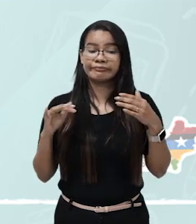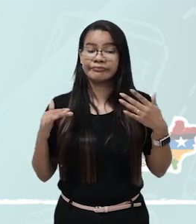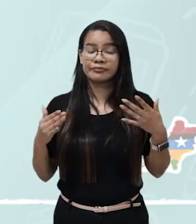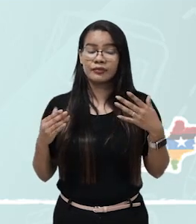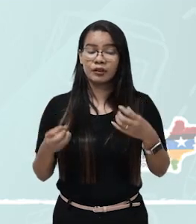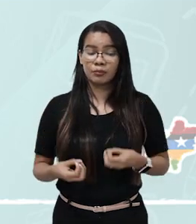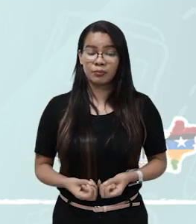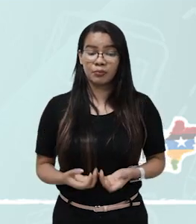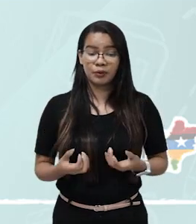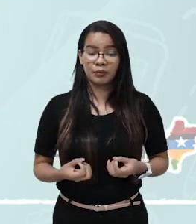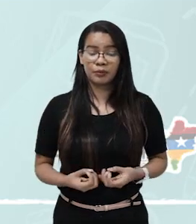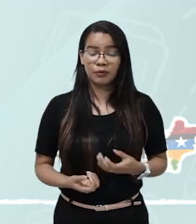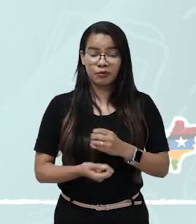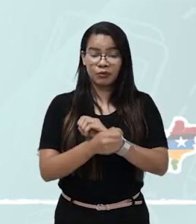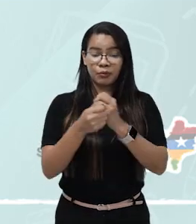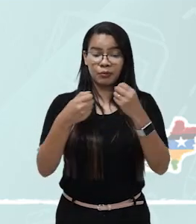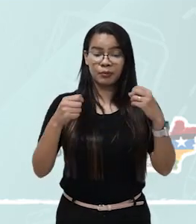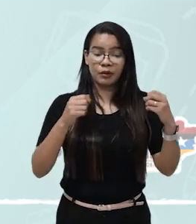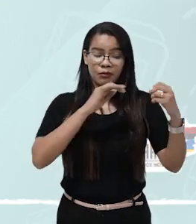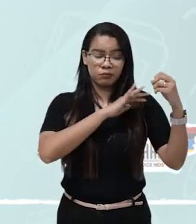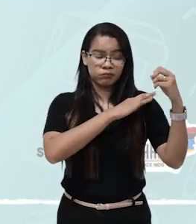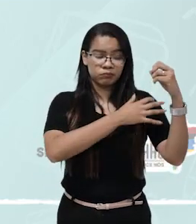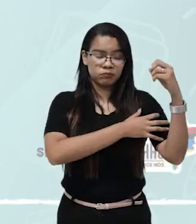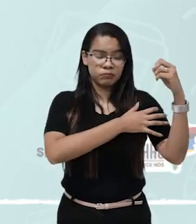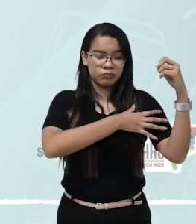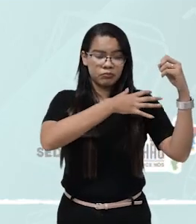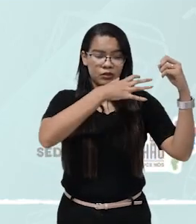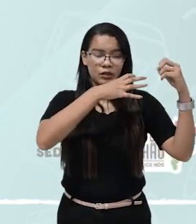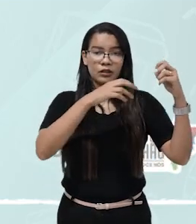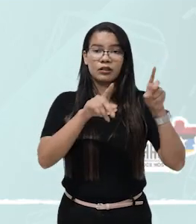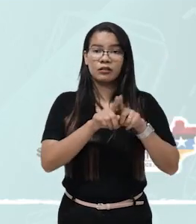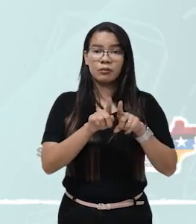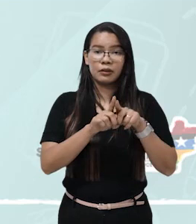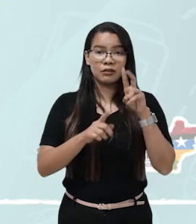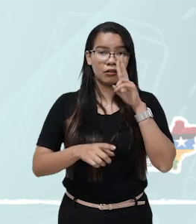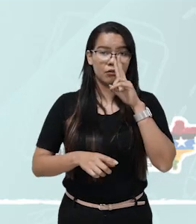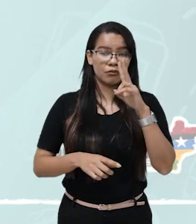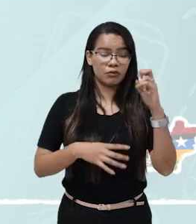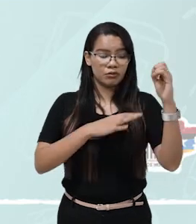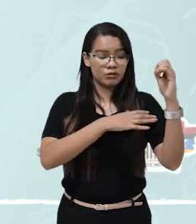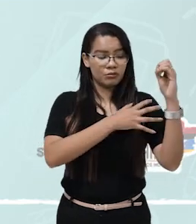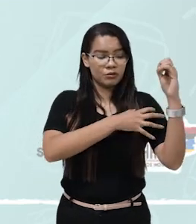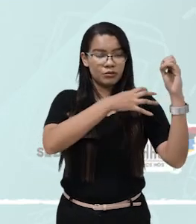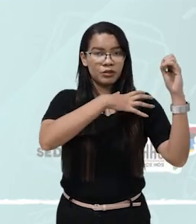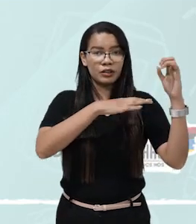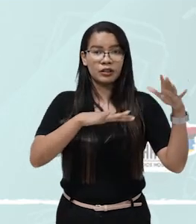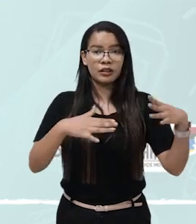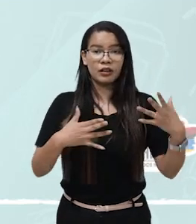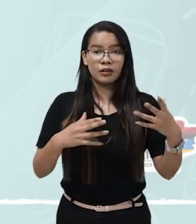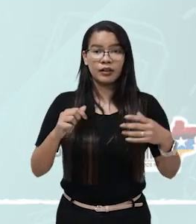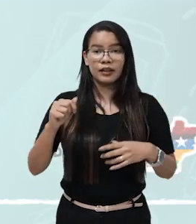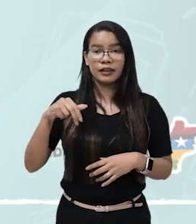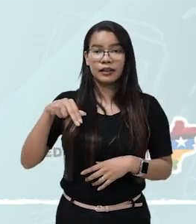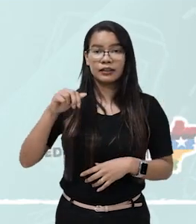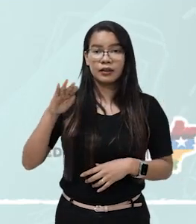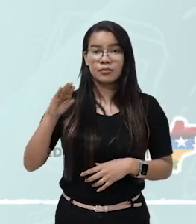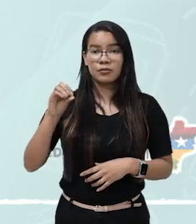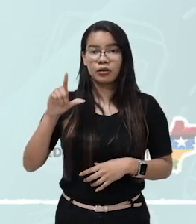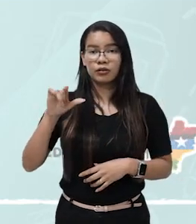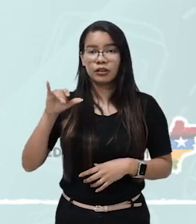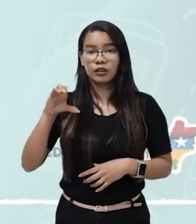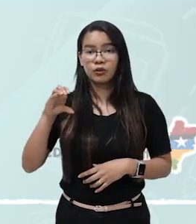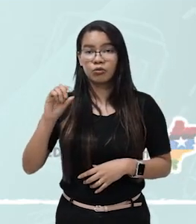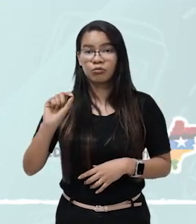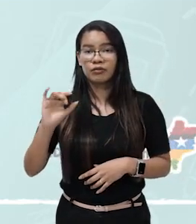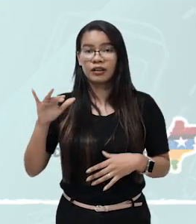Ela promove o aumento da massa muscular e da força muscular. Tá certo? Então, anabólico. Vamos pensar aqui. Anabólico